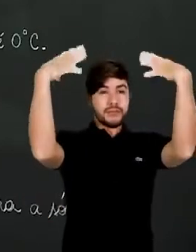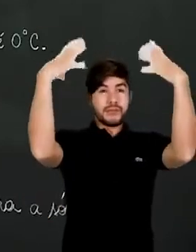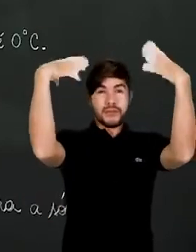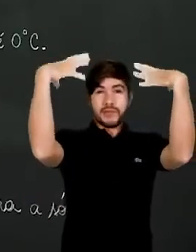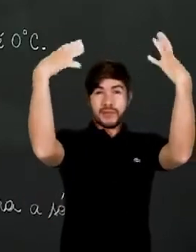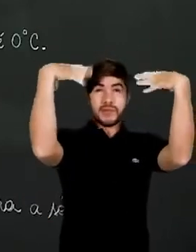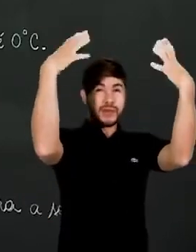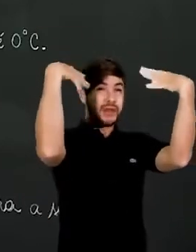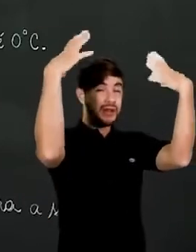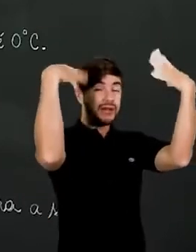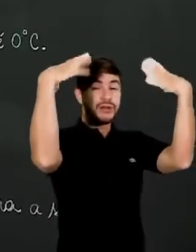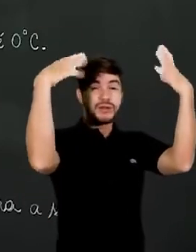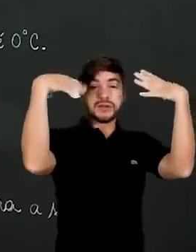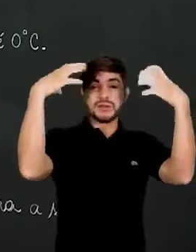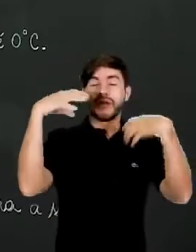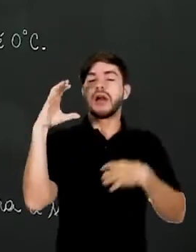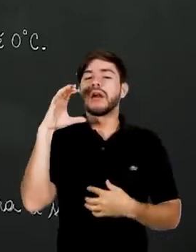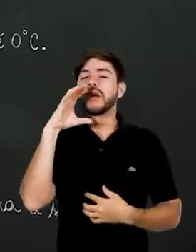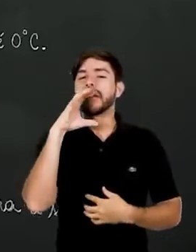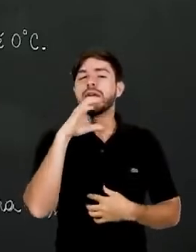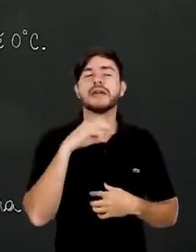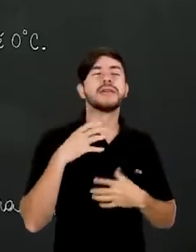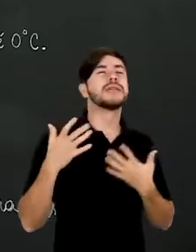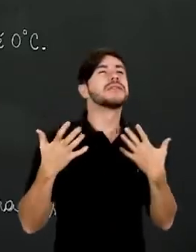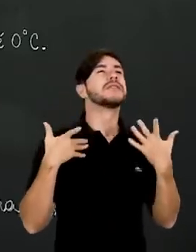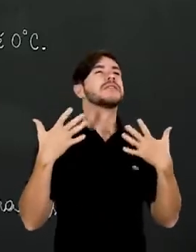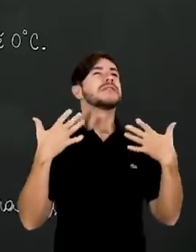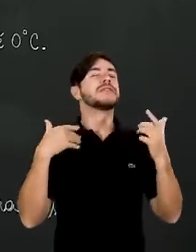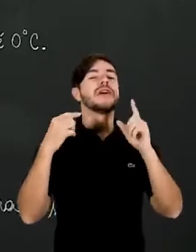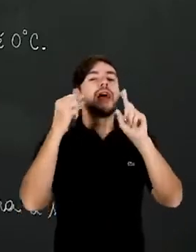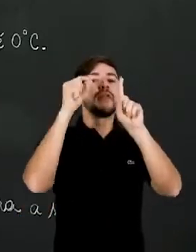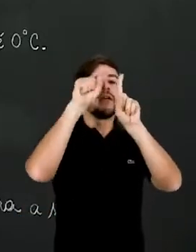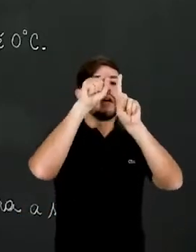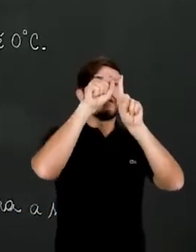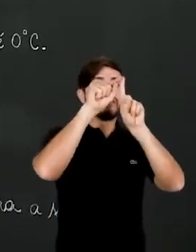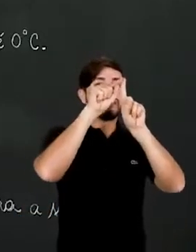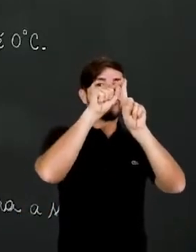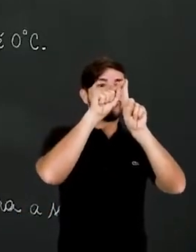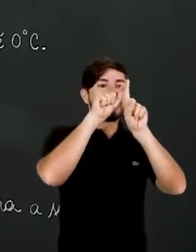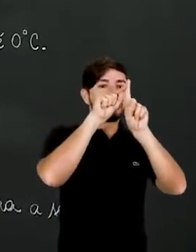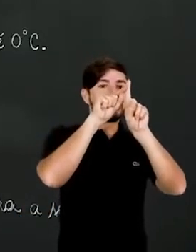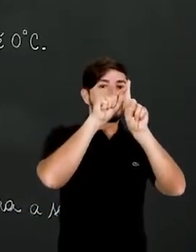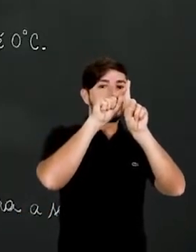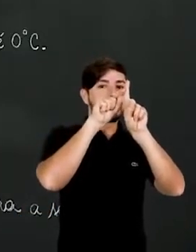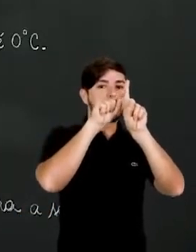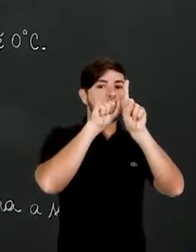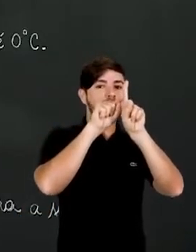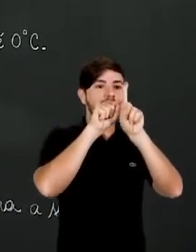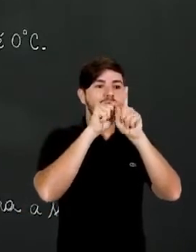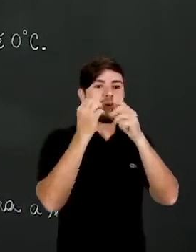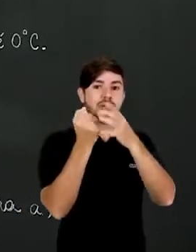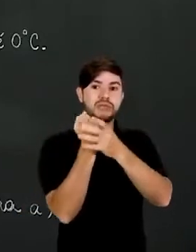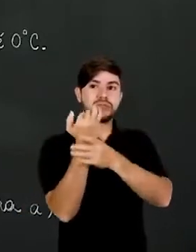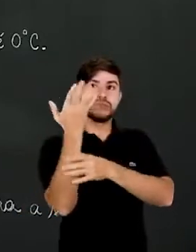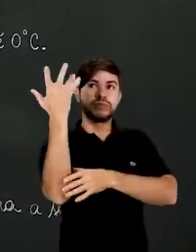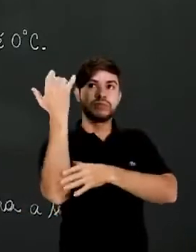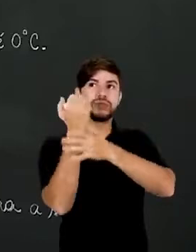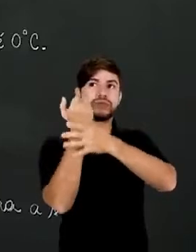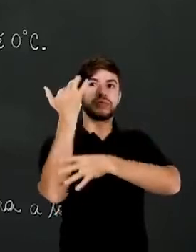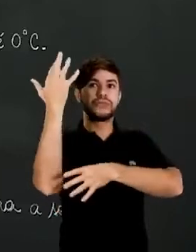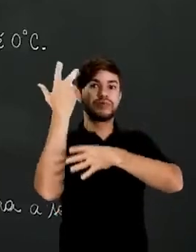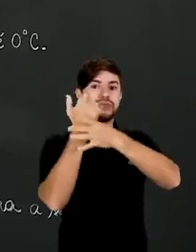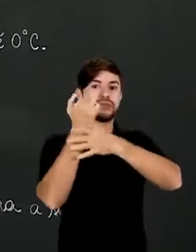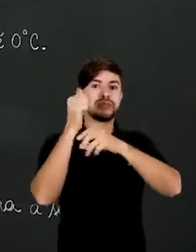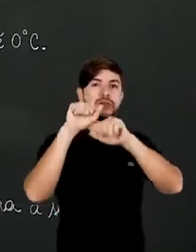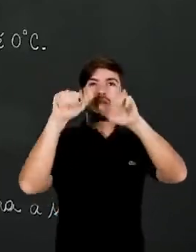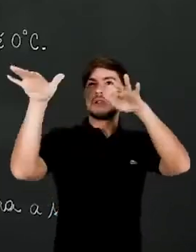estado líquido, a temperatura está alta, aquilo começa a virar gás. E aí esse gás, ele está ali se espalhando naquele recipiente fechado, recipiente